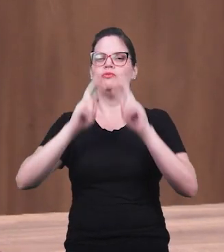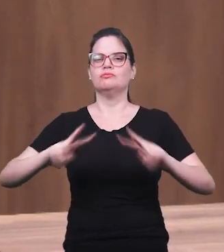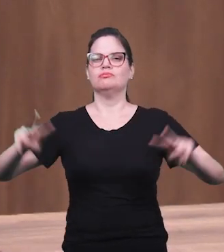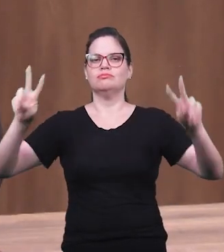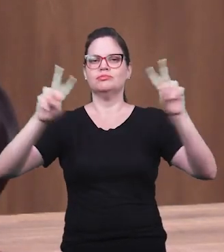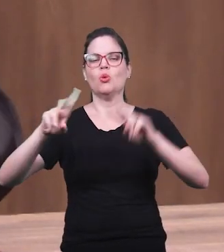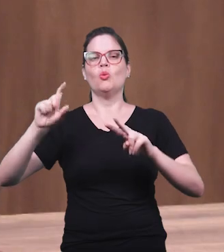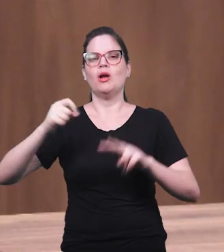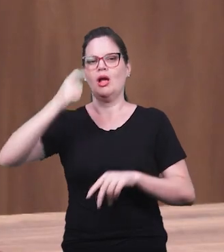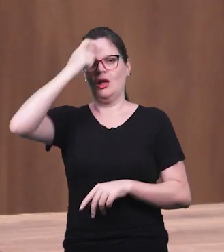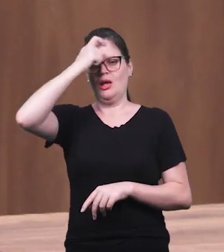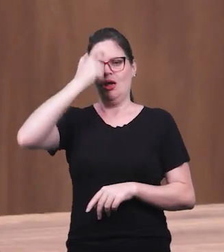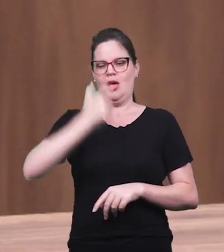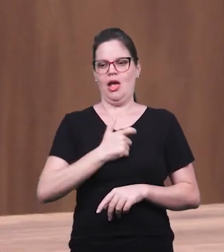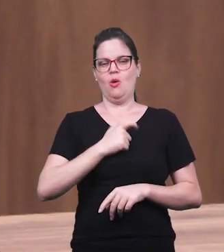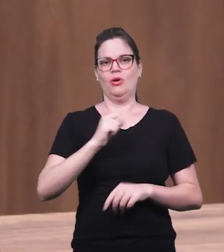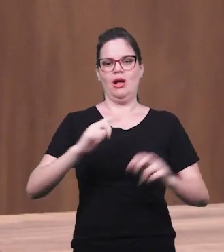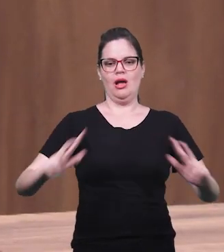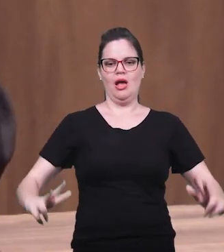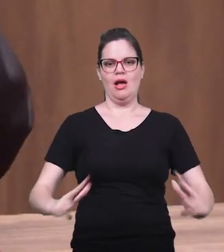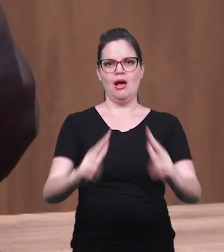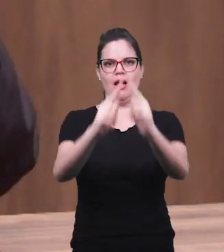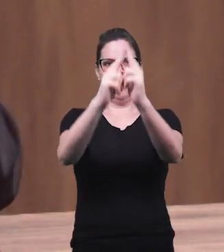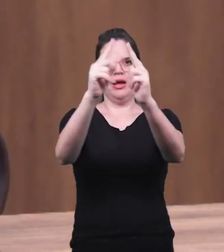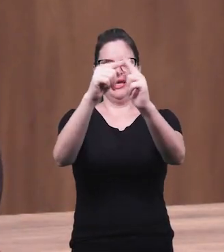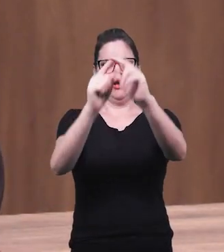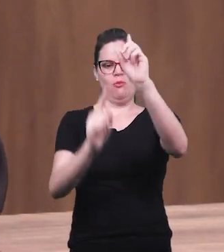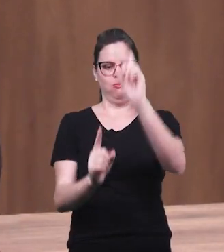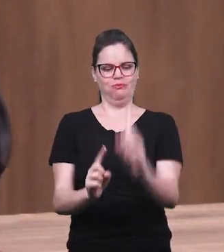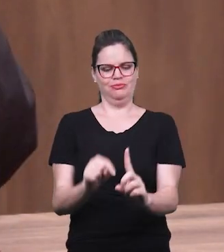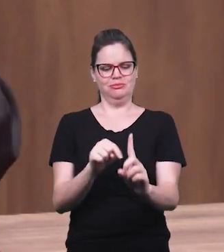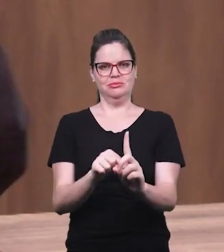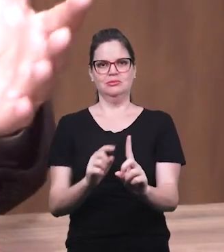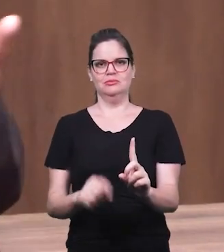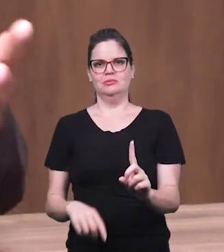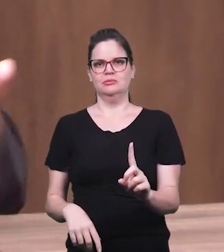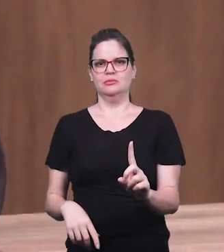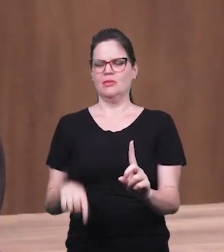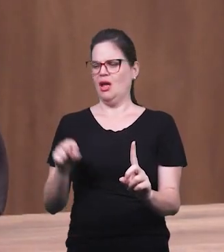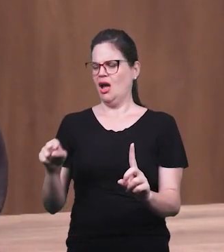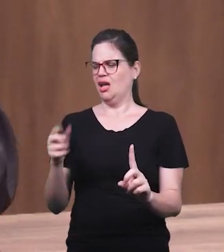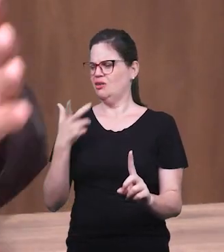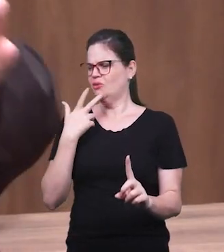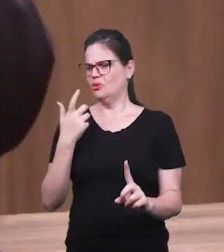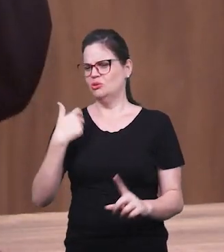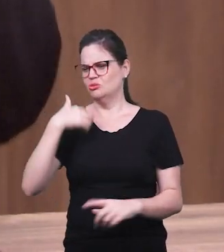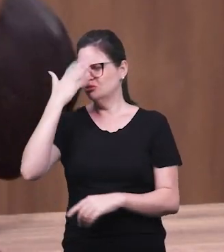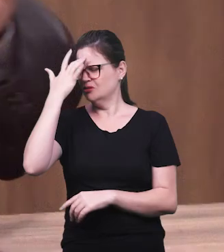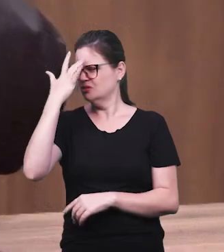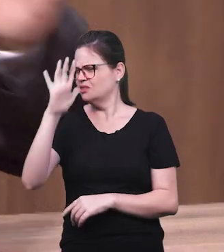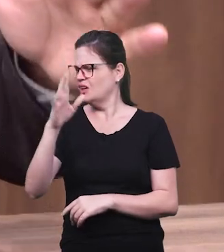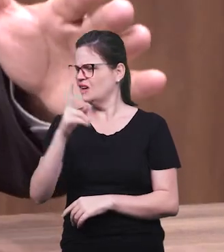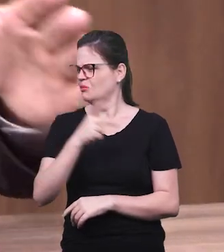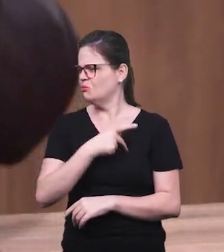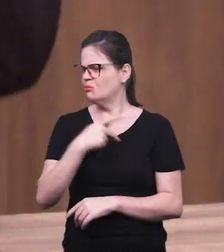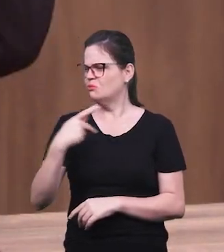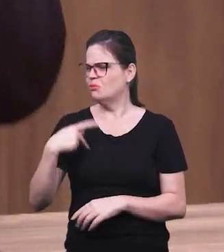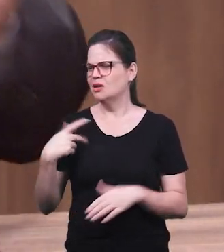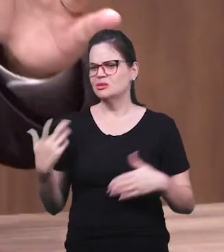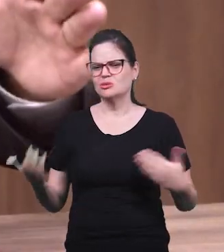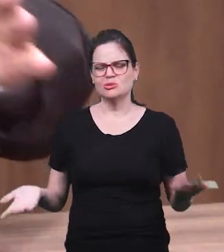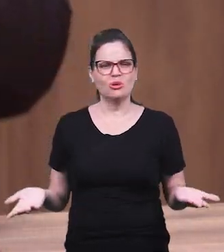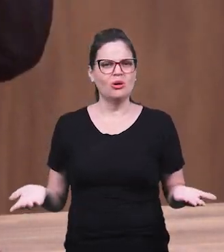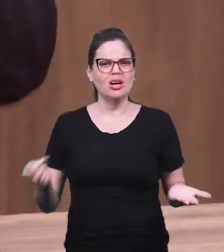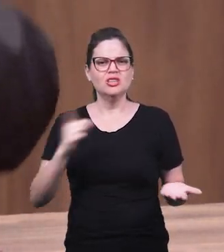via em frente à Torre Eiffel. Ele nem soube se expressar, porque não sabia. Falou, pastor,